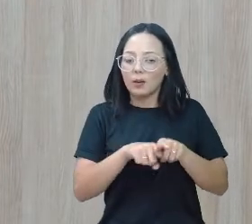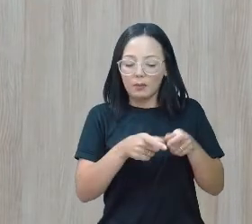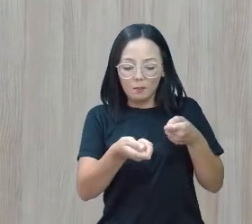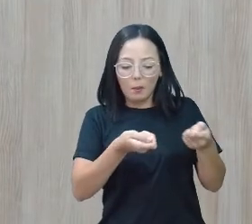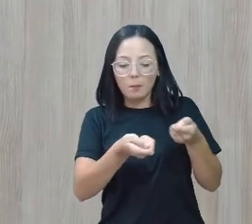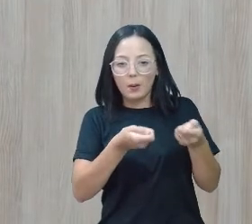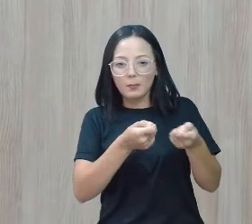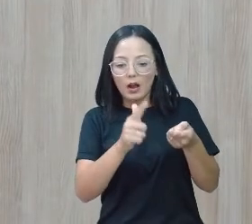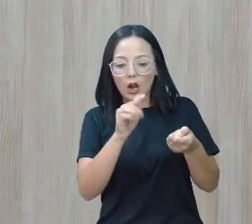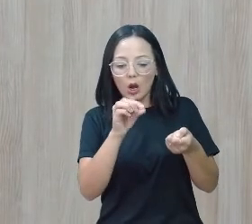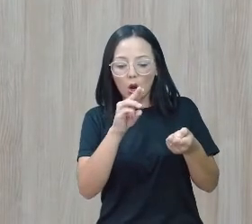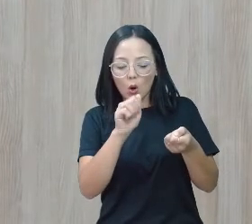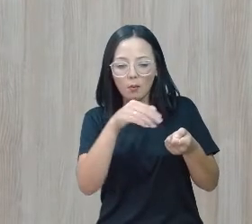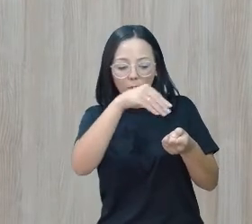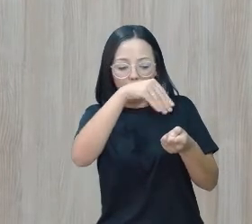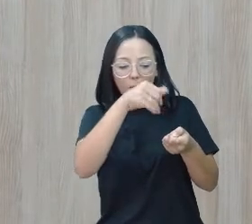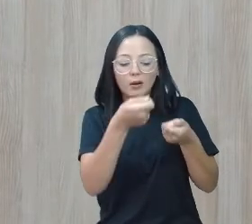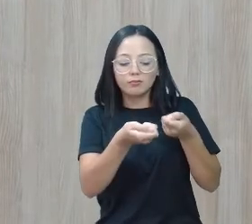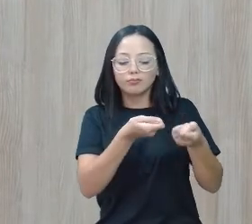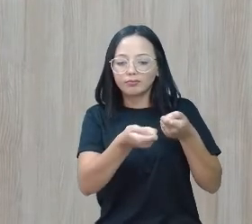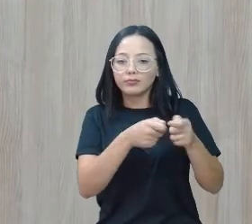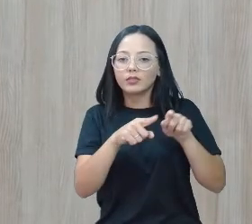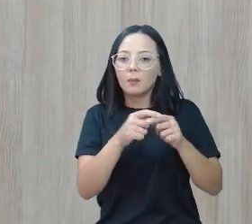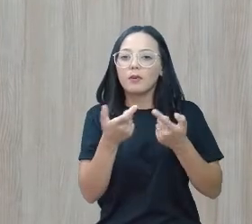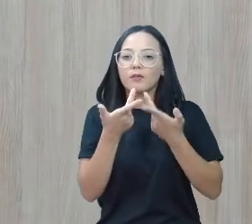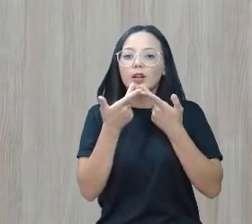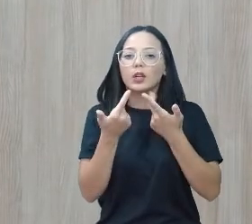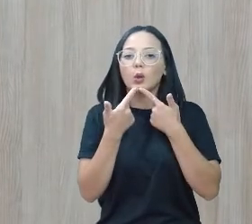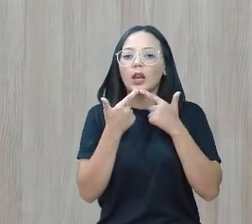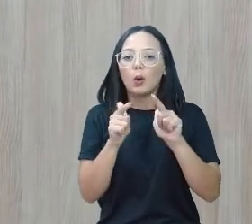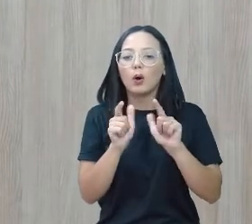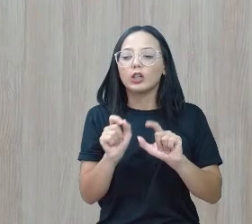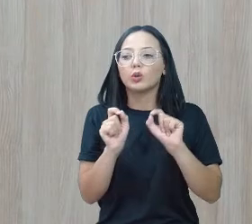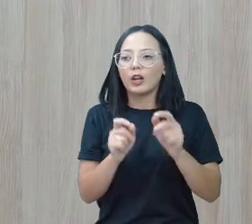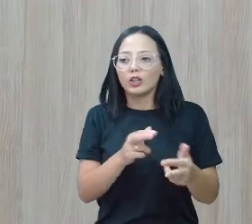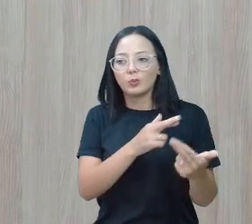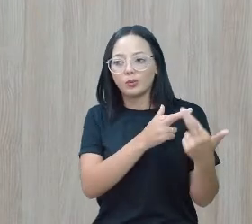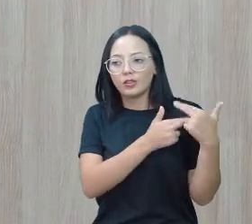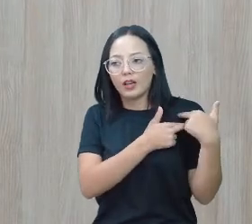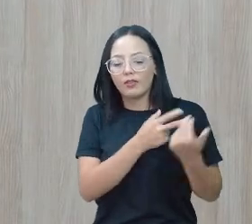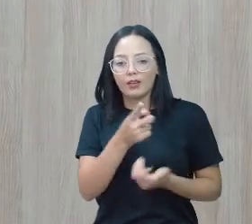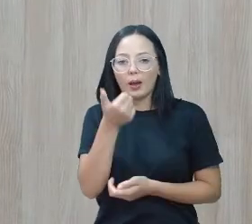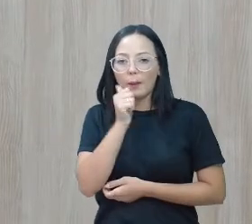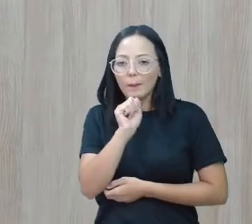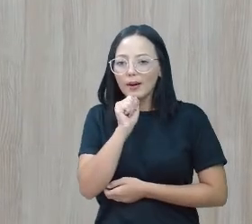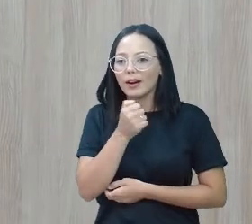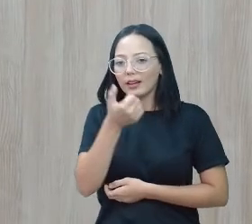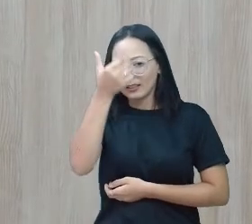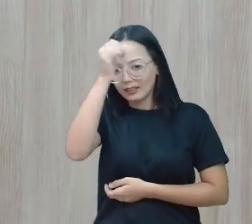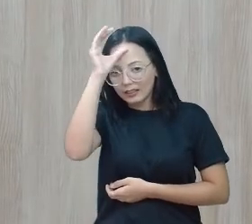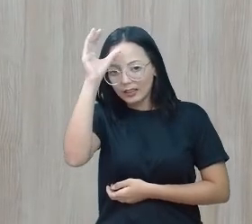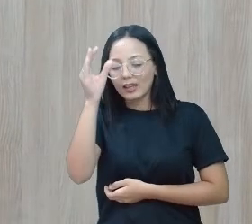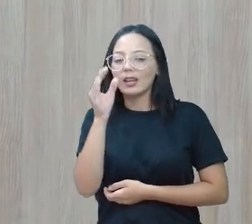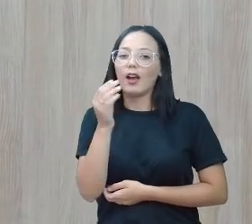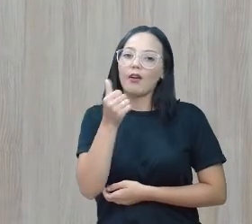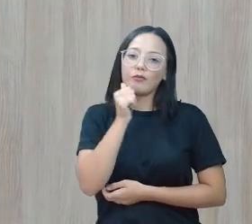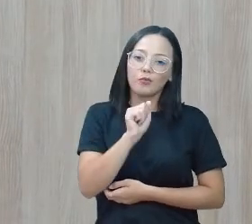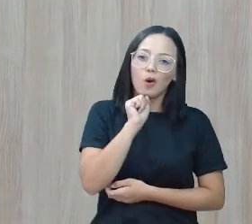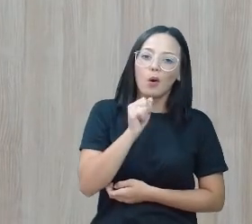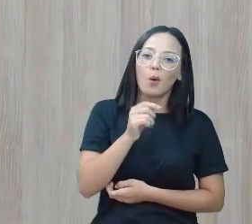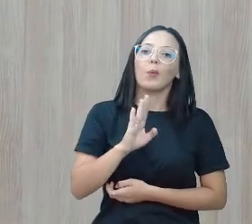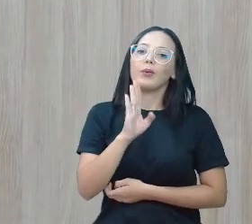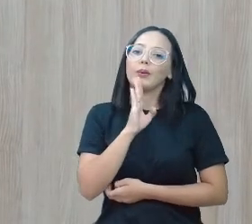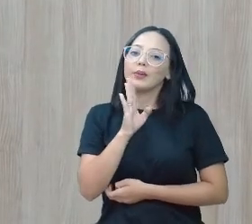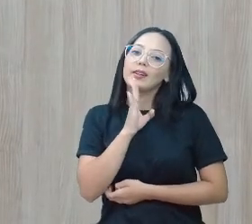peneirar a goma. Eu estou falando a linguagem que os responsáveis, a mãe de vocês, a tia, a avó,